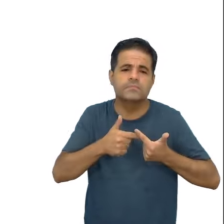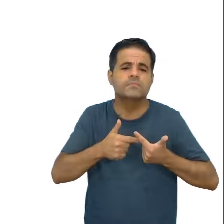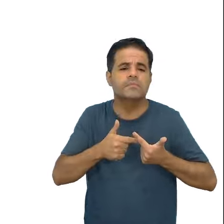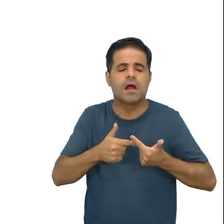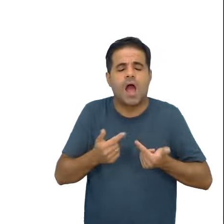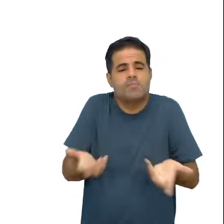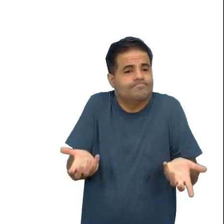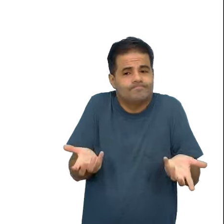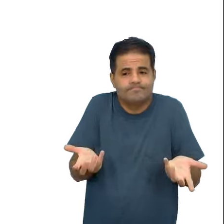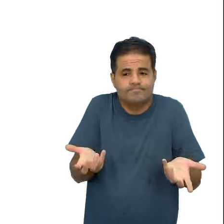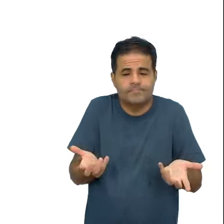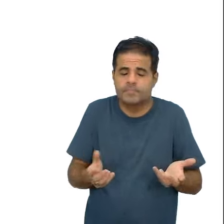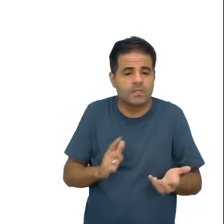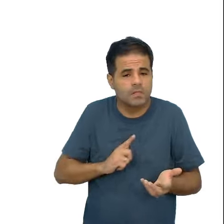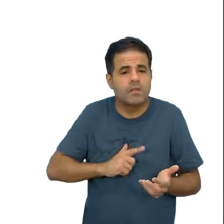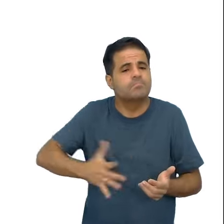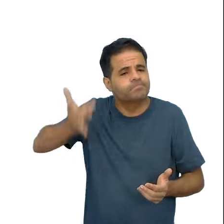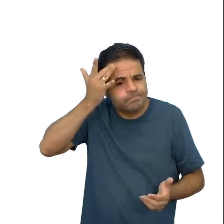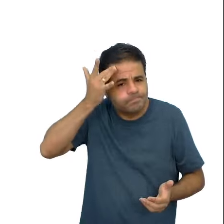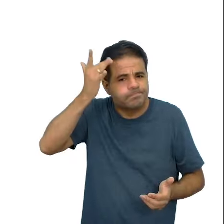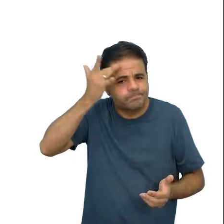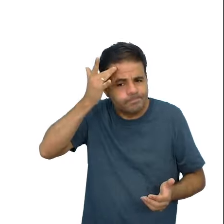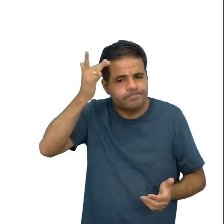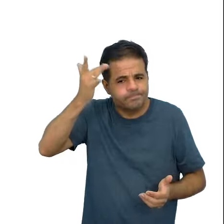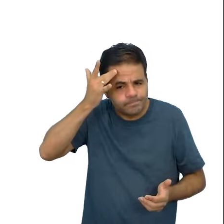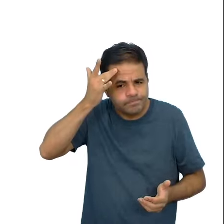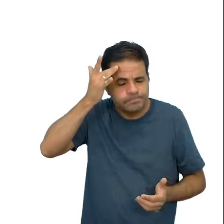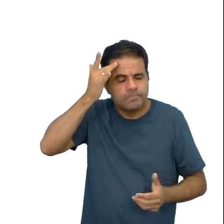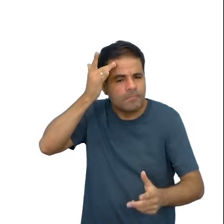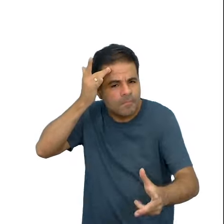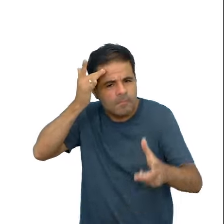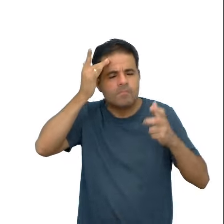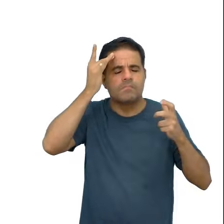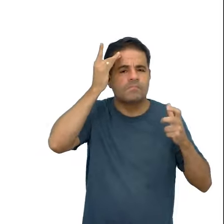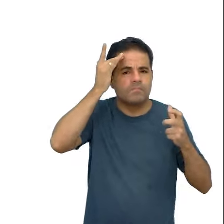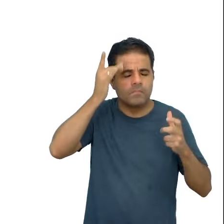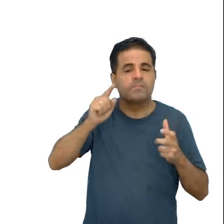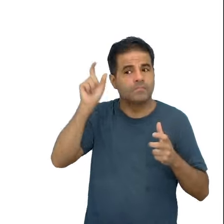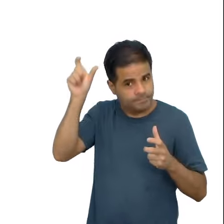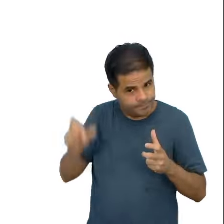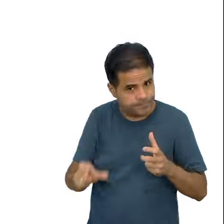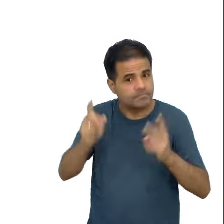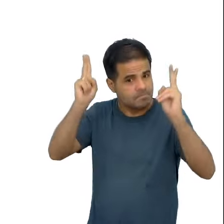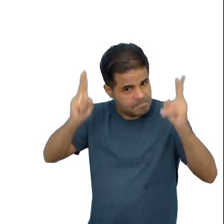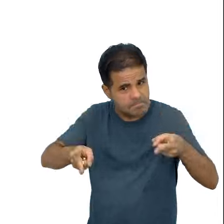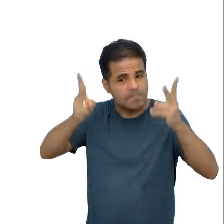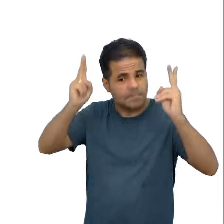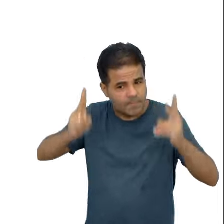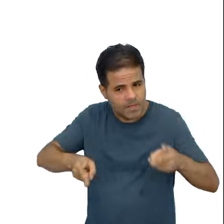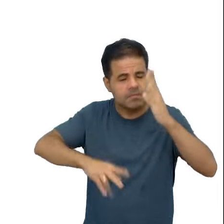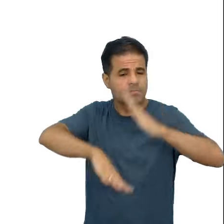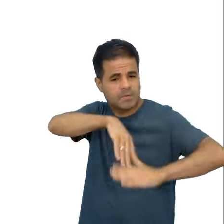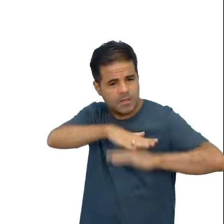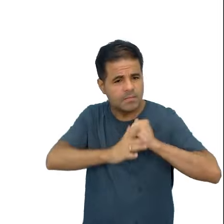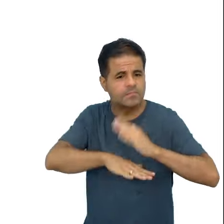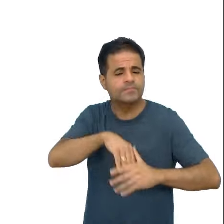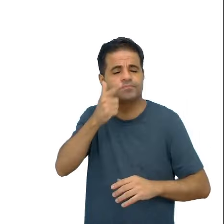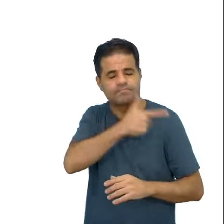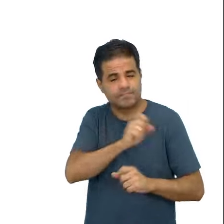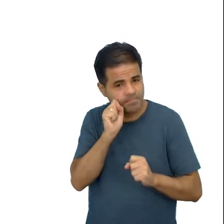Aí a gente tem que ter um nível de maturidade, a gente tem que perceber o quanto aquela mesma habilidade consegue